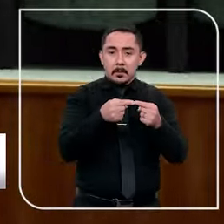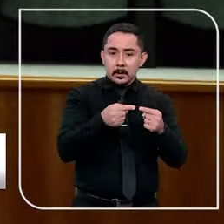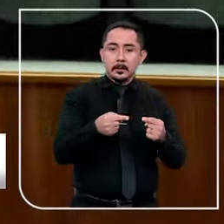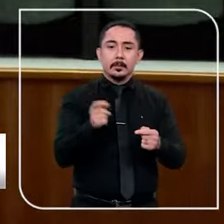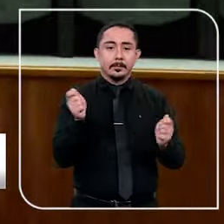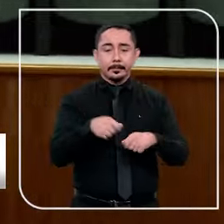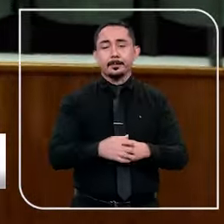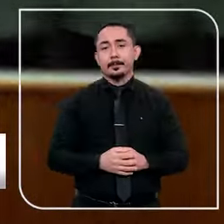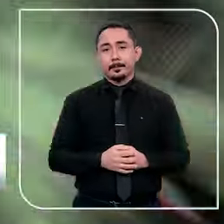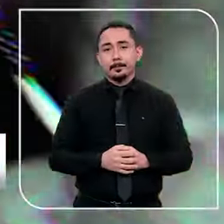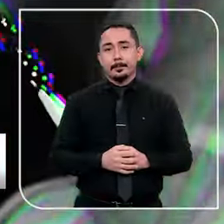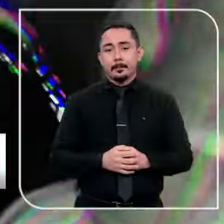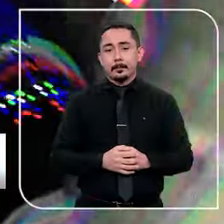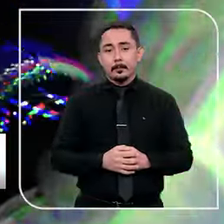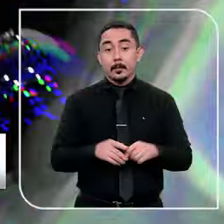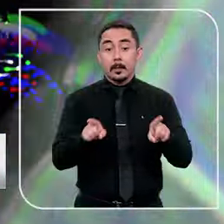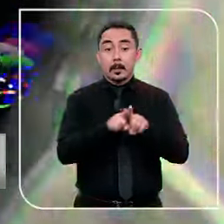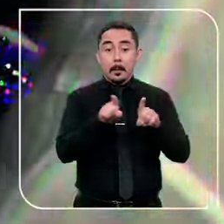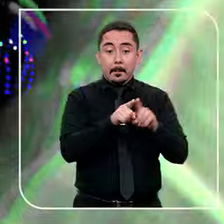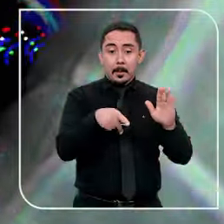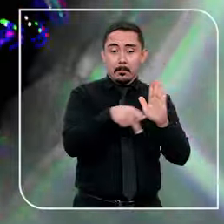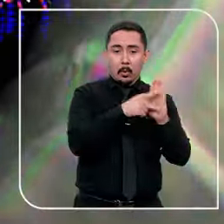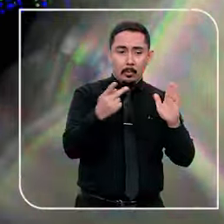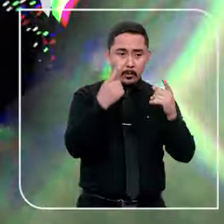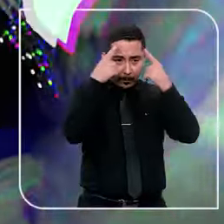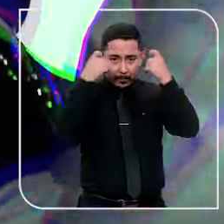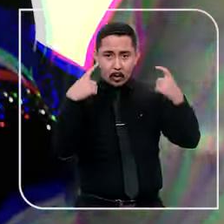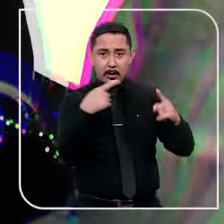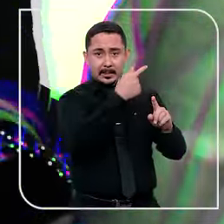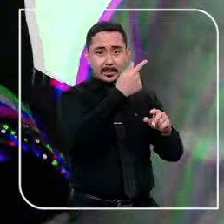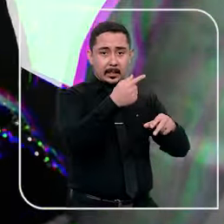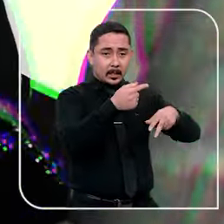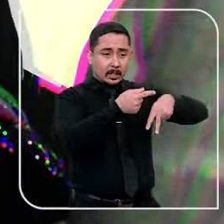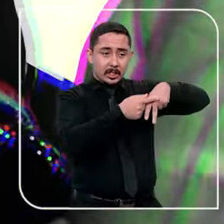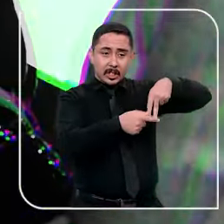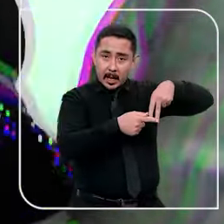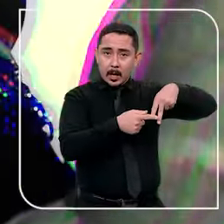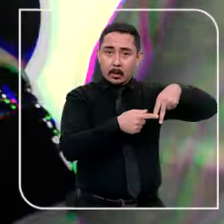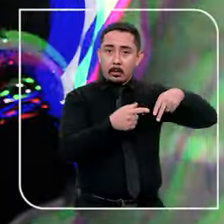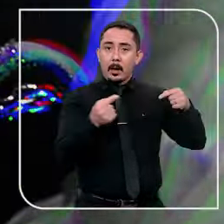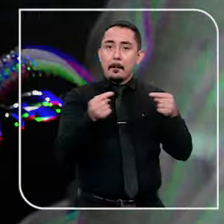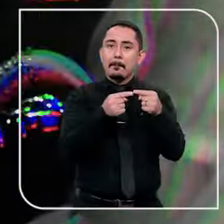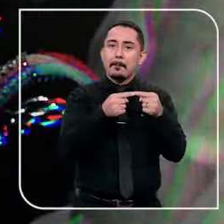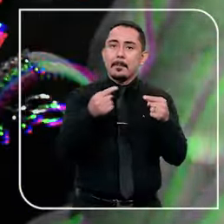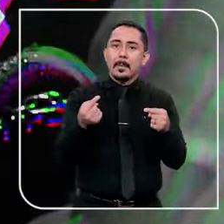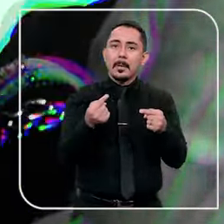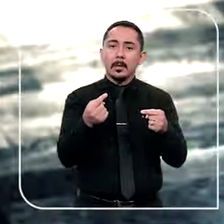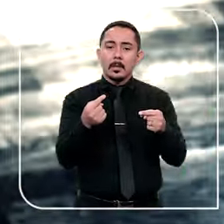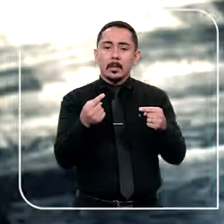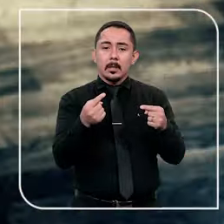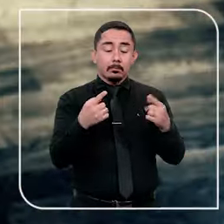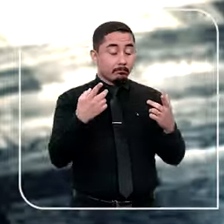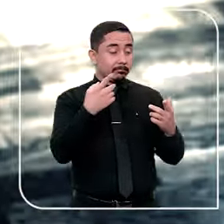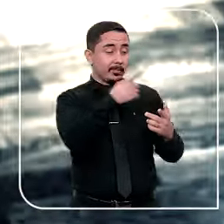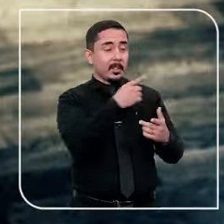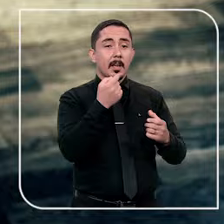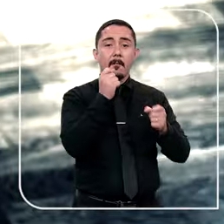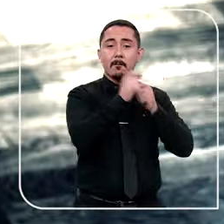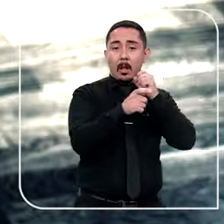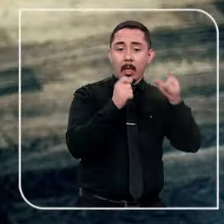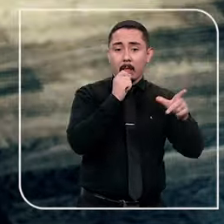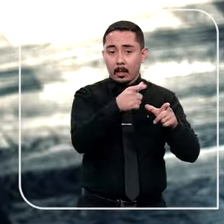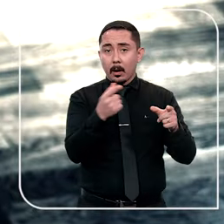vista coletiva outro julgamento no campo da violência de gênero discute se basta a recusa verbal ao ato